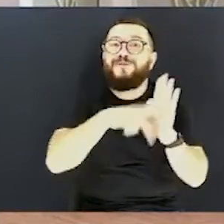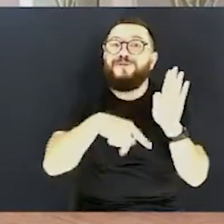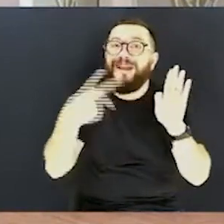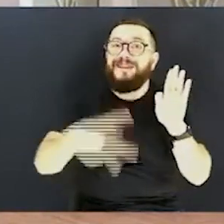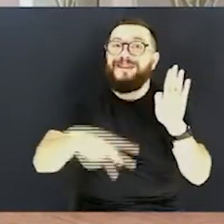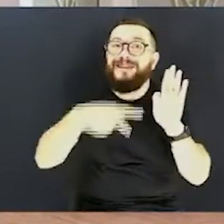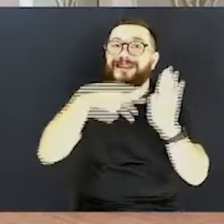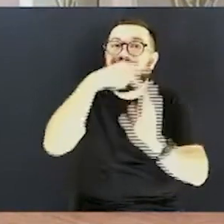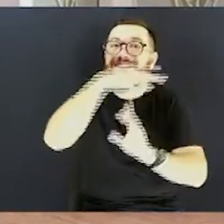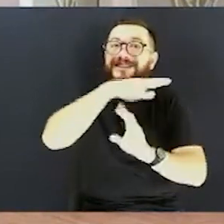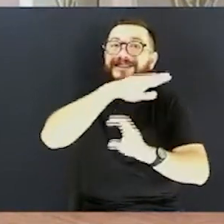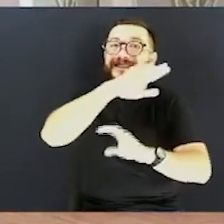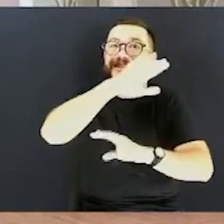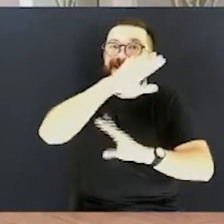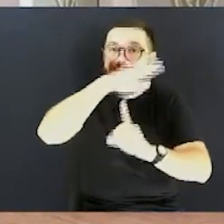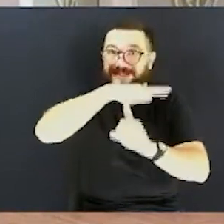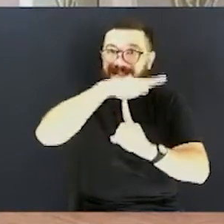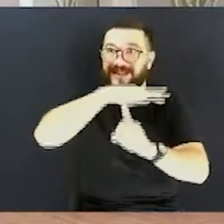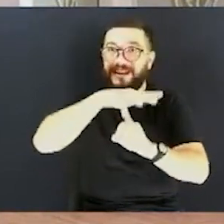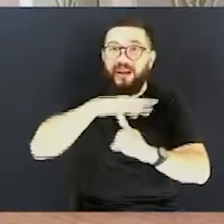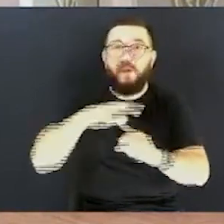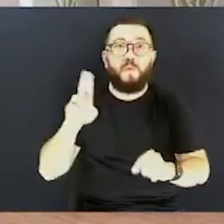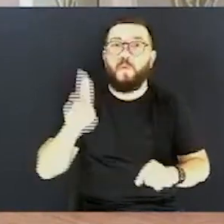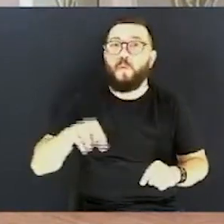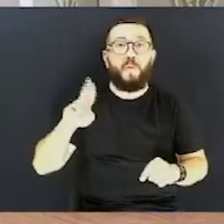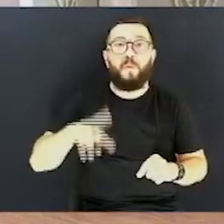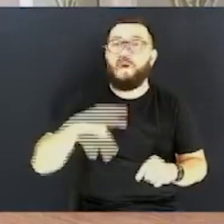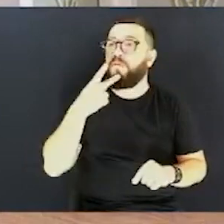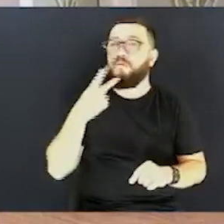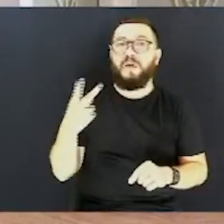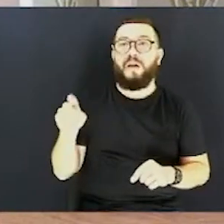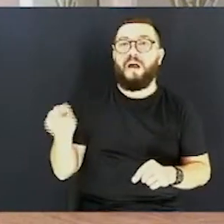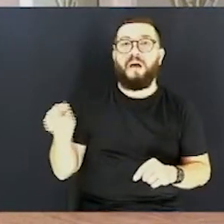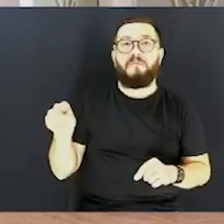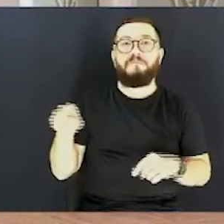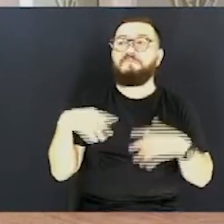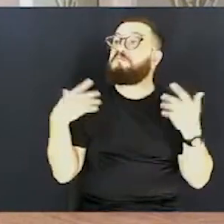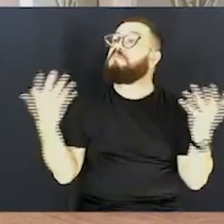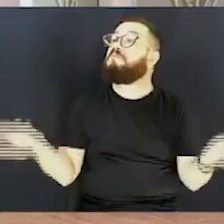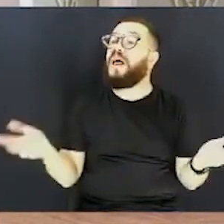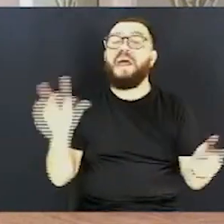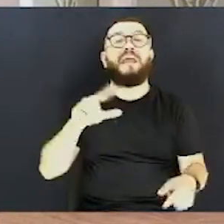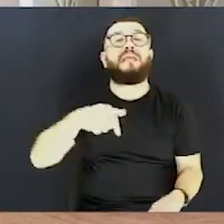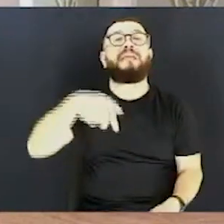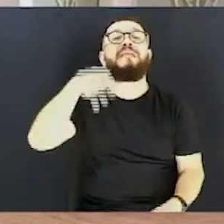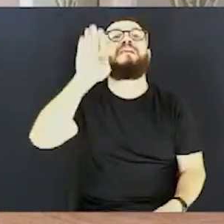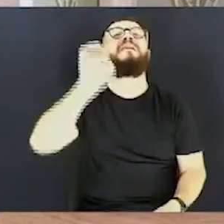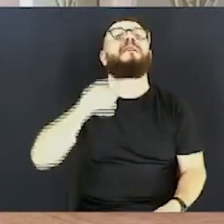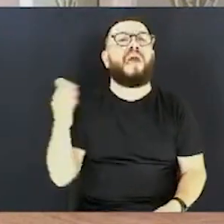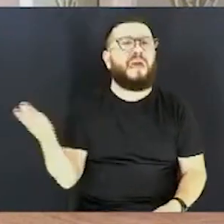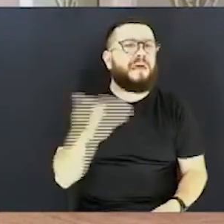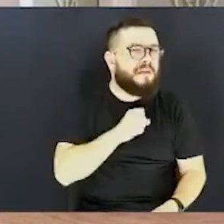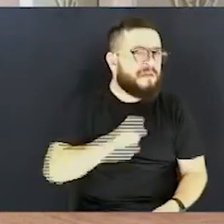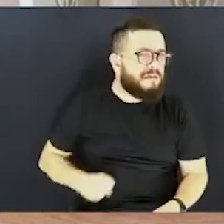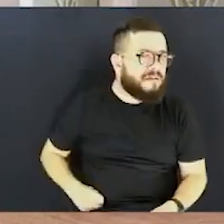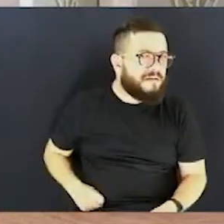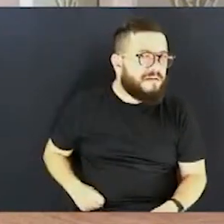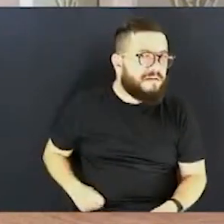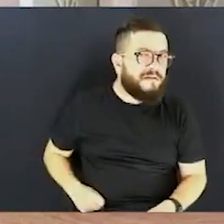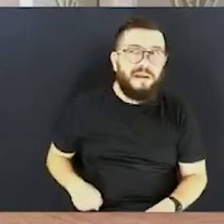eleição, que nós nunca mais ouvimos falar desses senadores. E senadores que deveriam estar na linha de